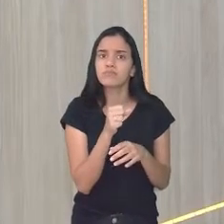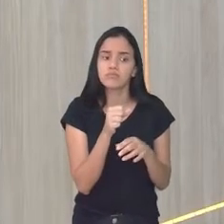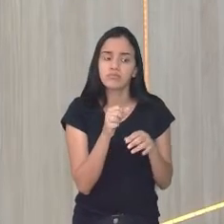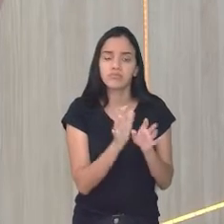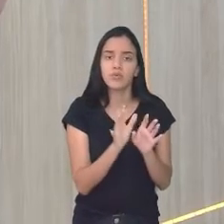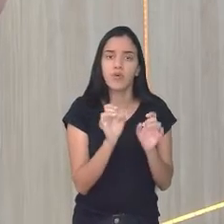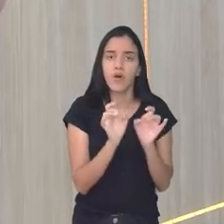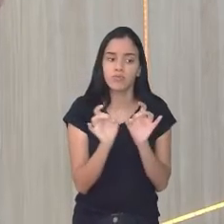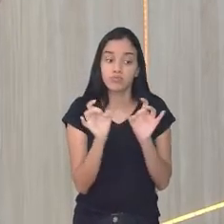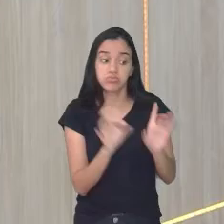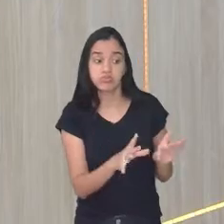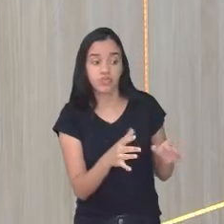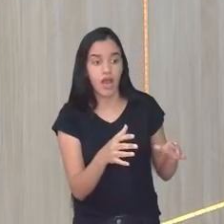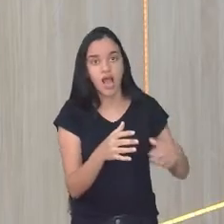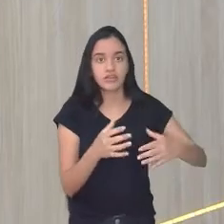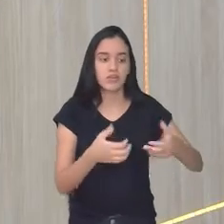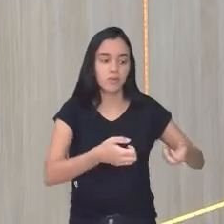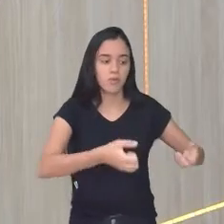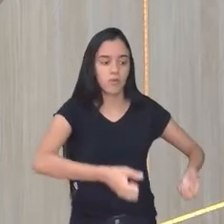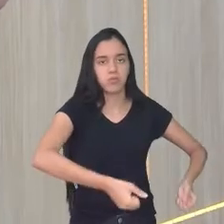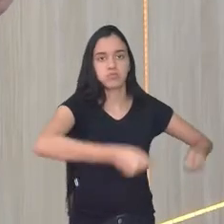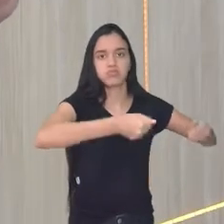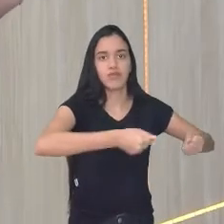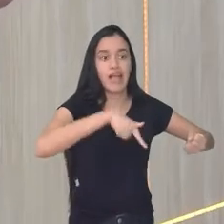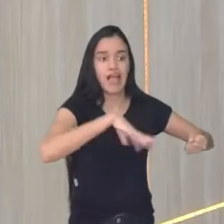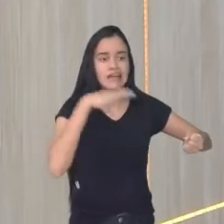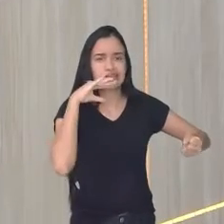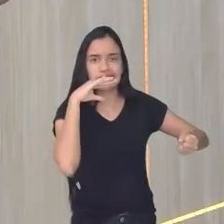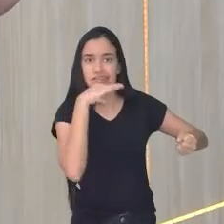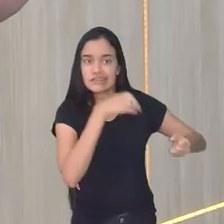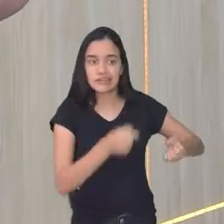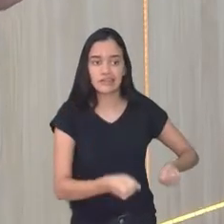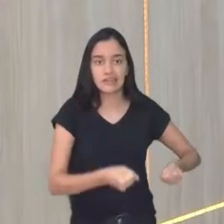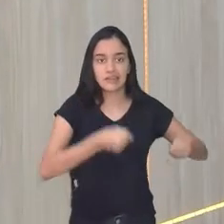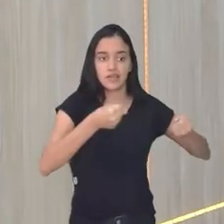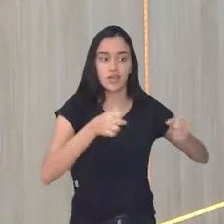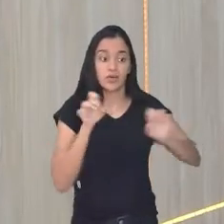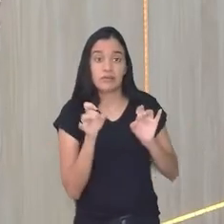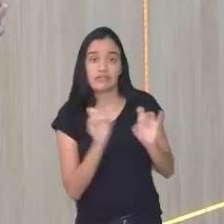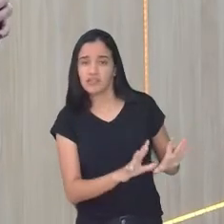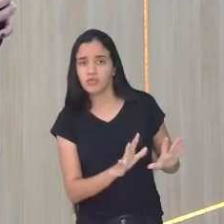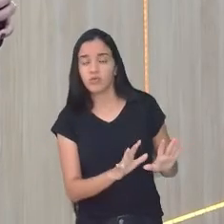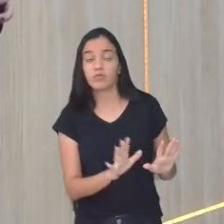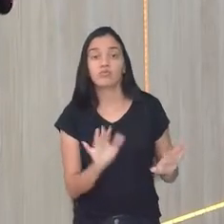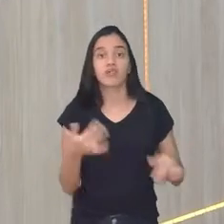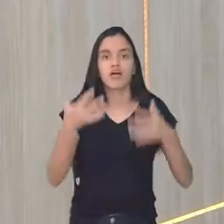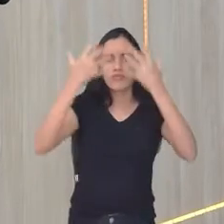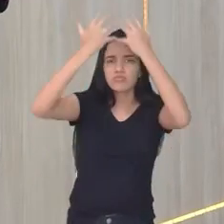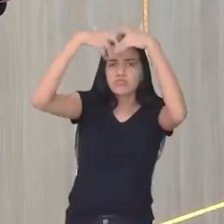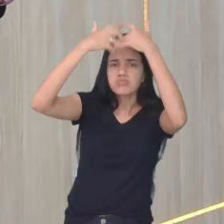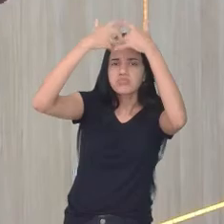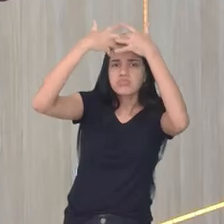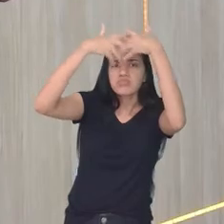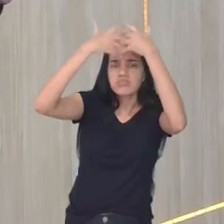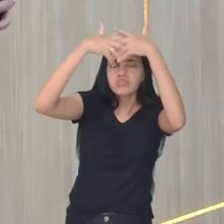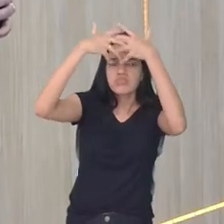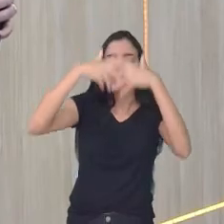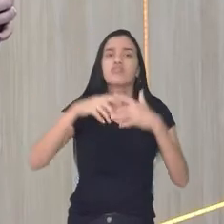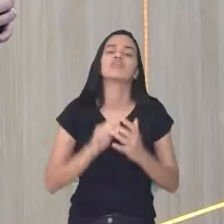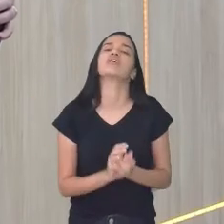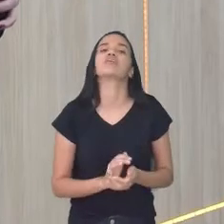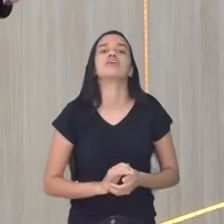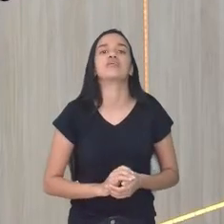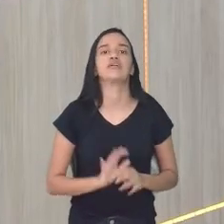panela quente. Mas se por acaso precisar e chegar até o nosso cérebro, o cérebro vai